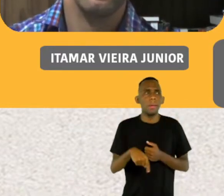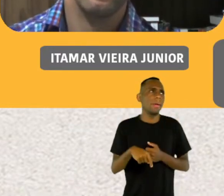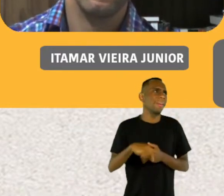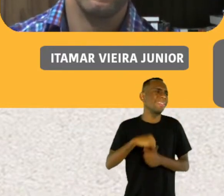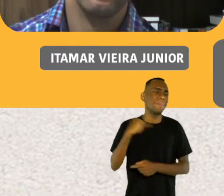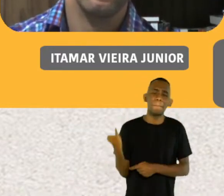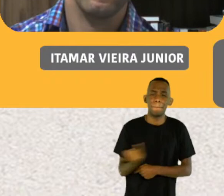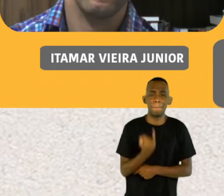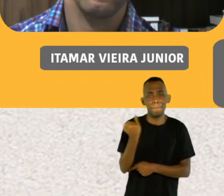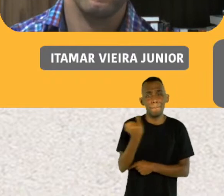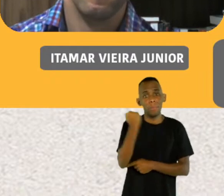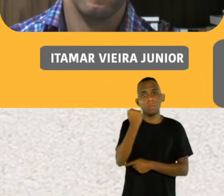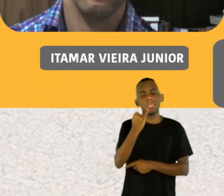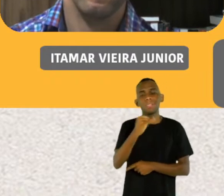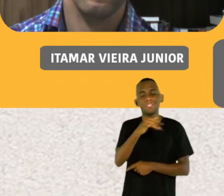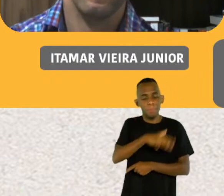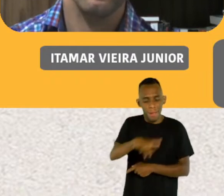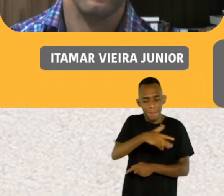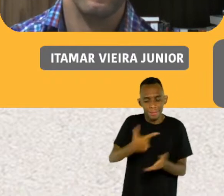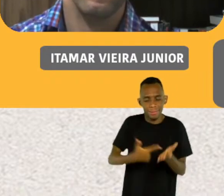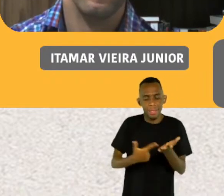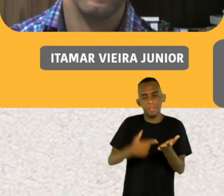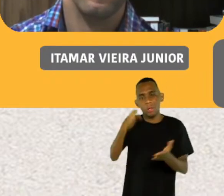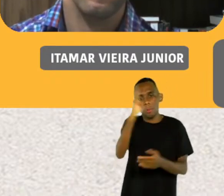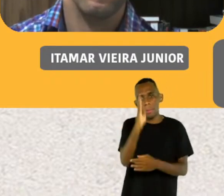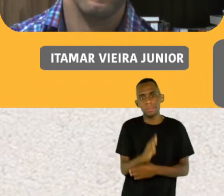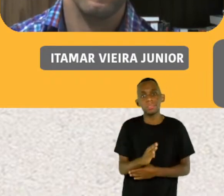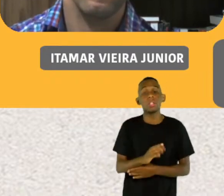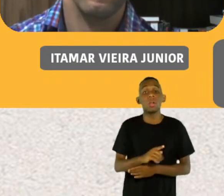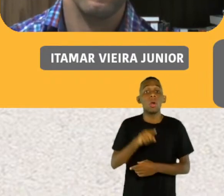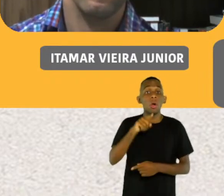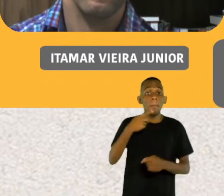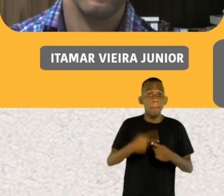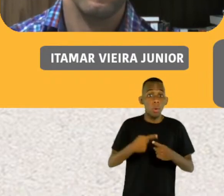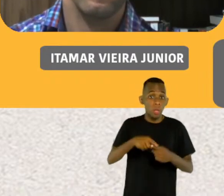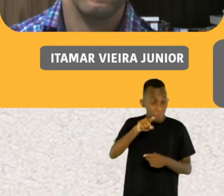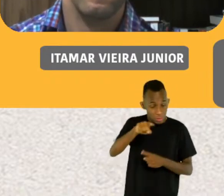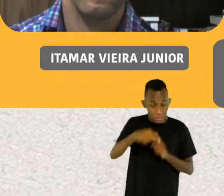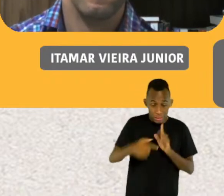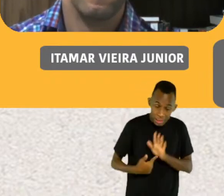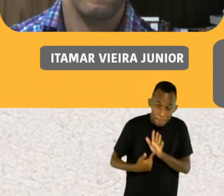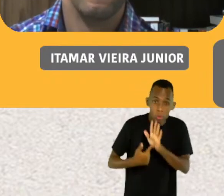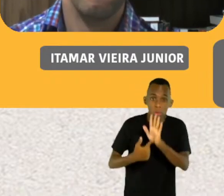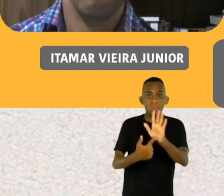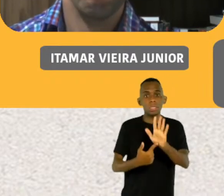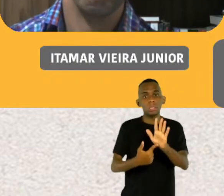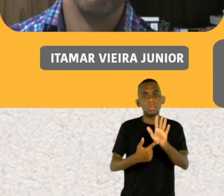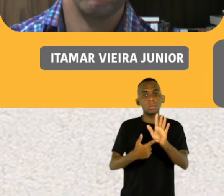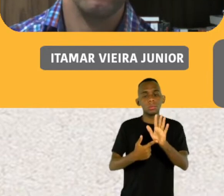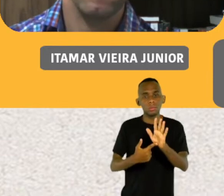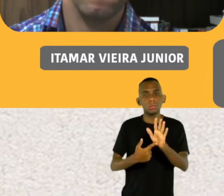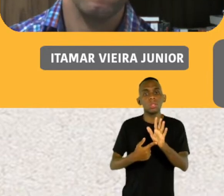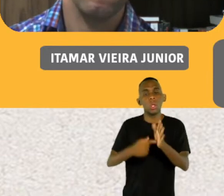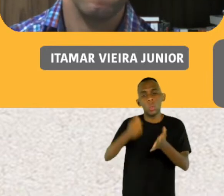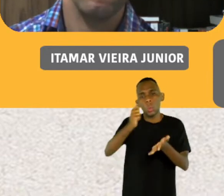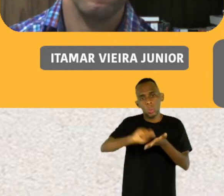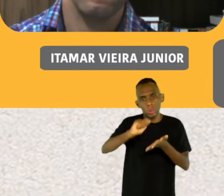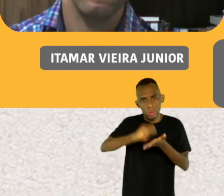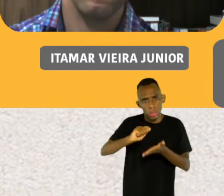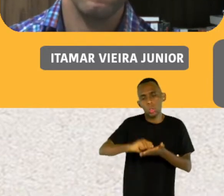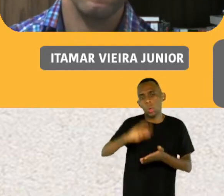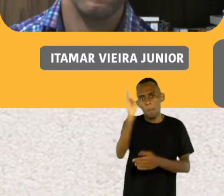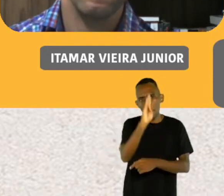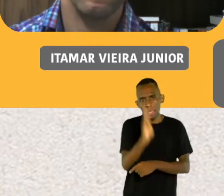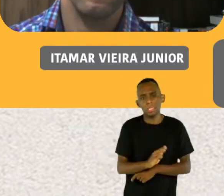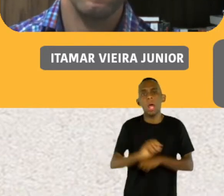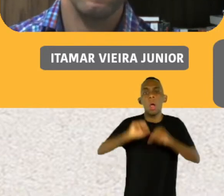importância para a literatura brasileira, né? Você está mostrando que um escritor brasileiro pode